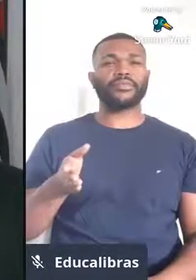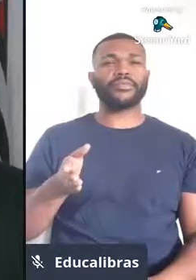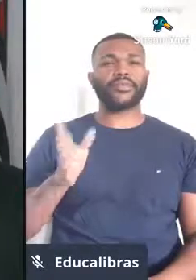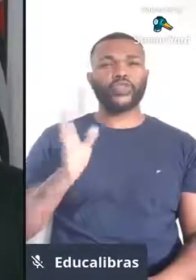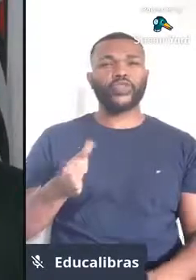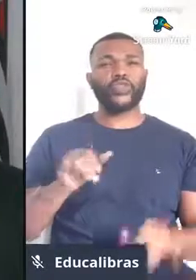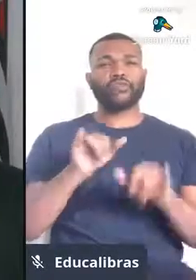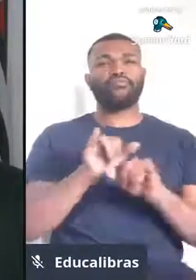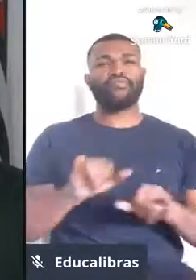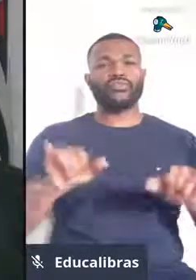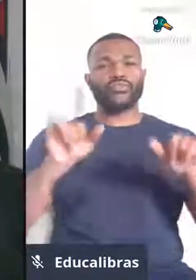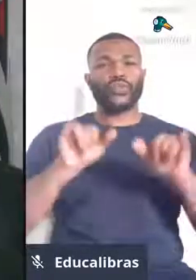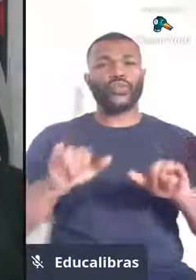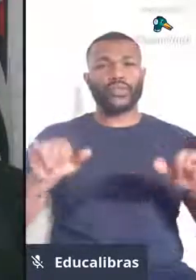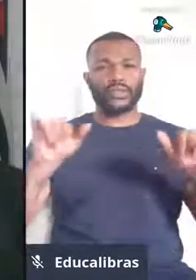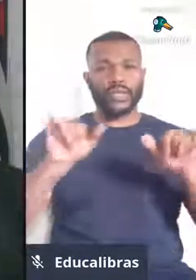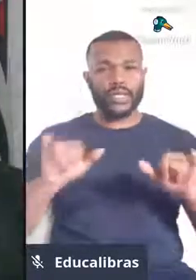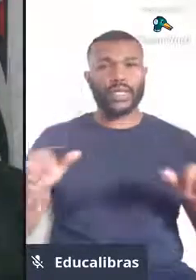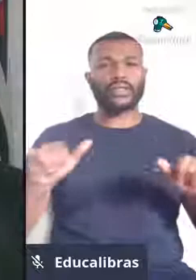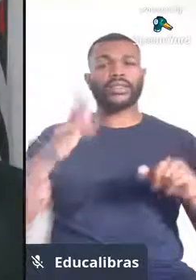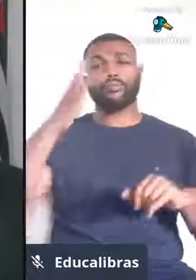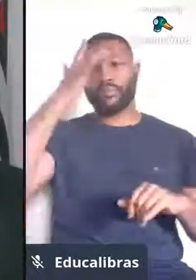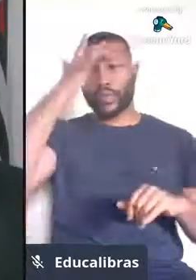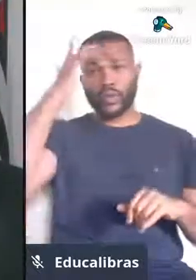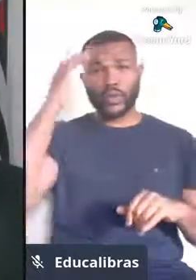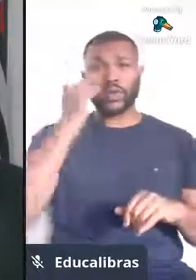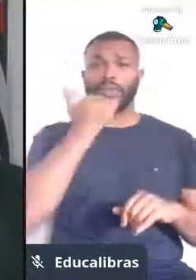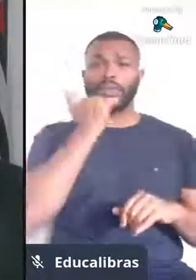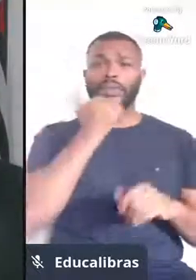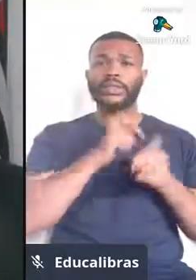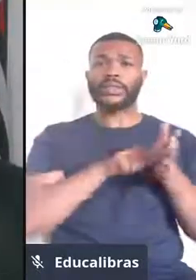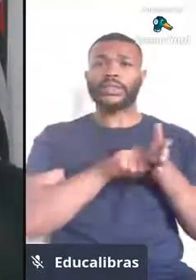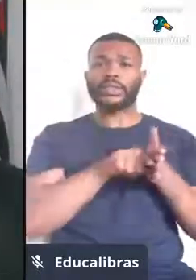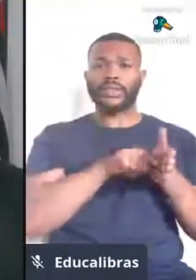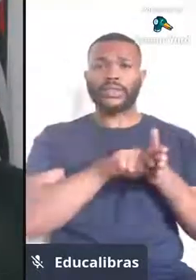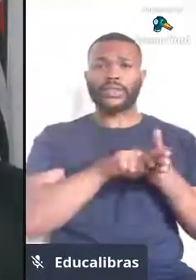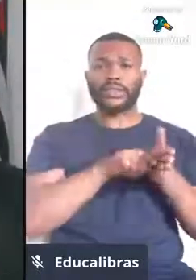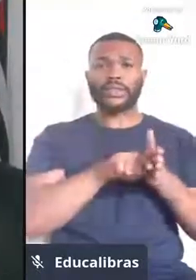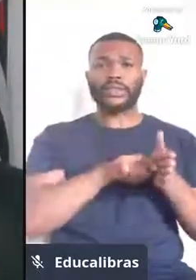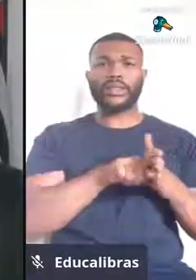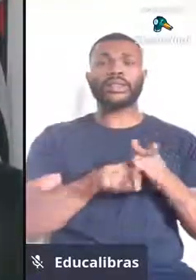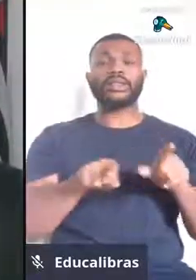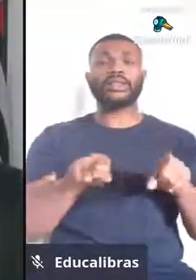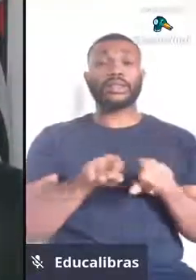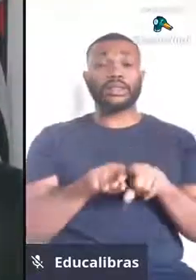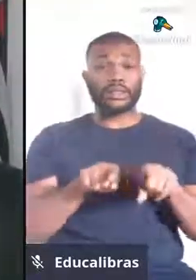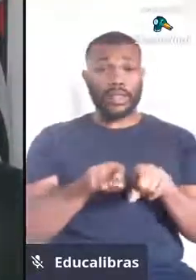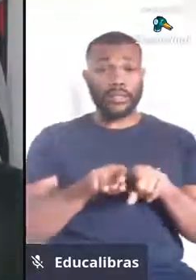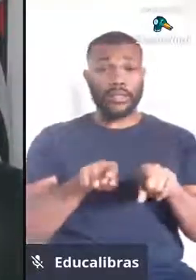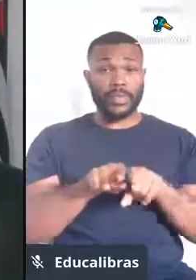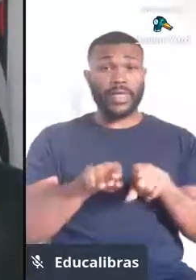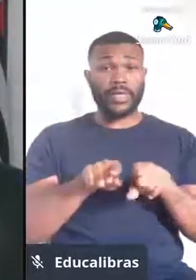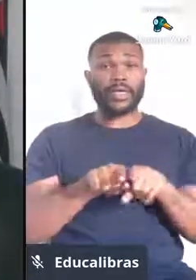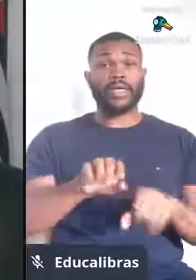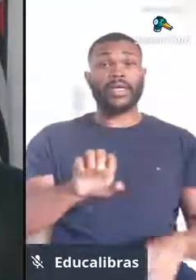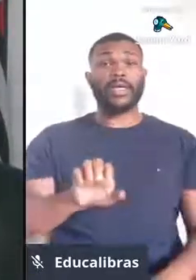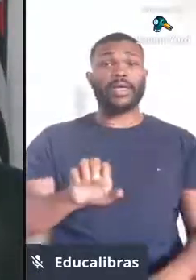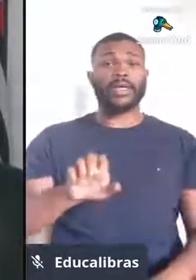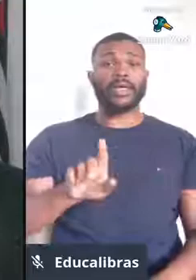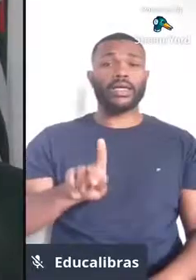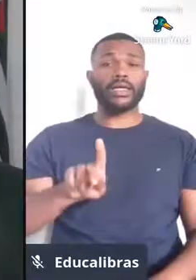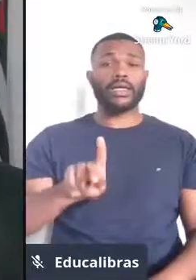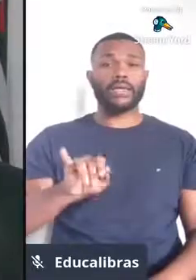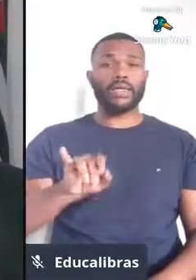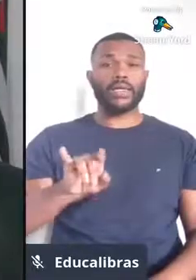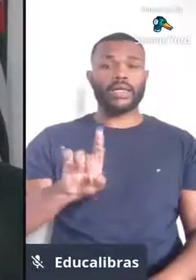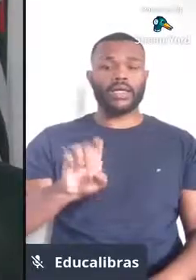anunciada por cientistas e tudo mais, né? Quer dizer, o perigo das grandes epidemias, das grandes